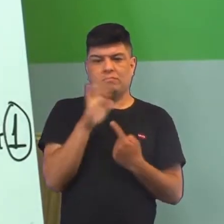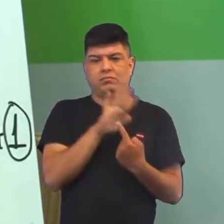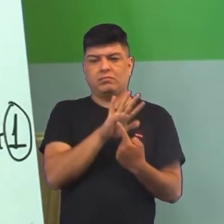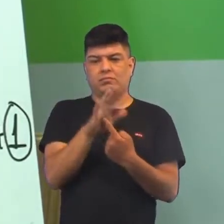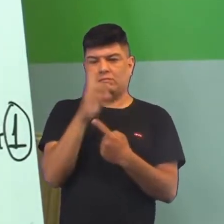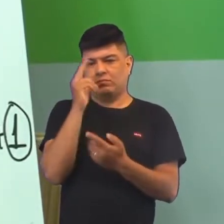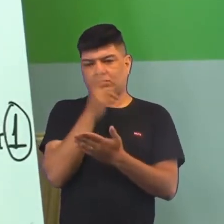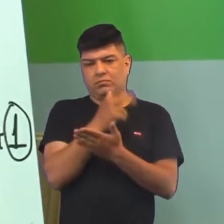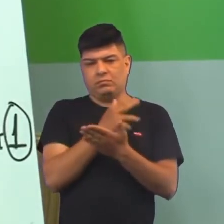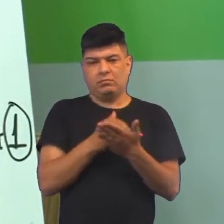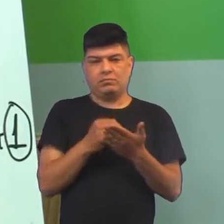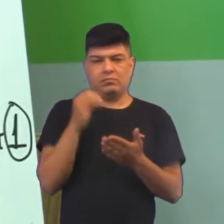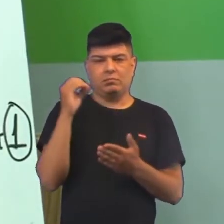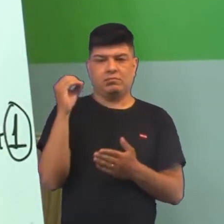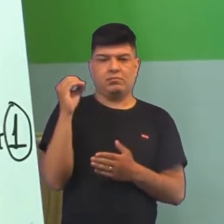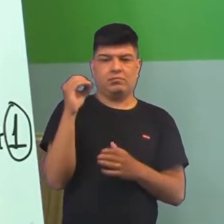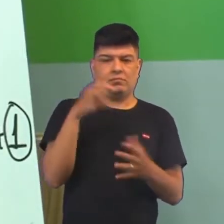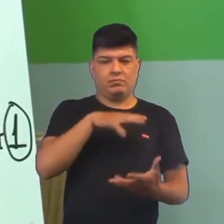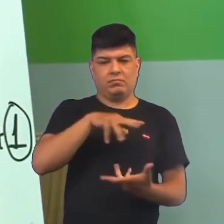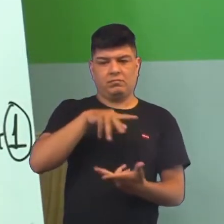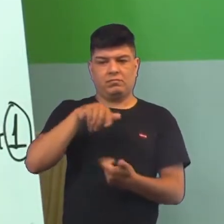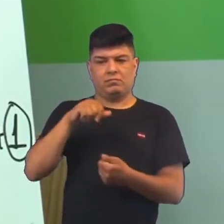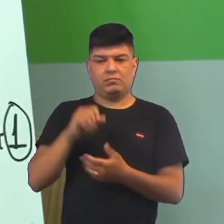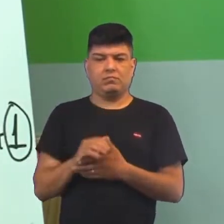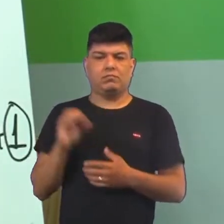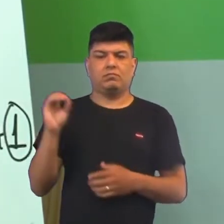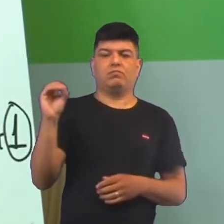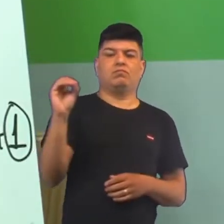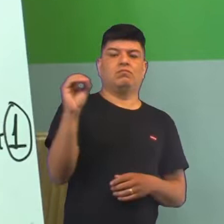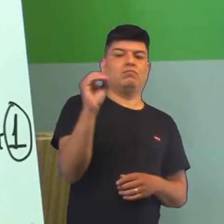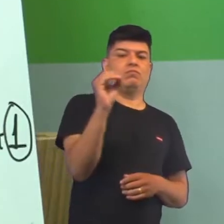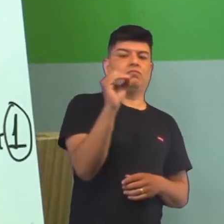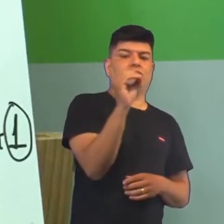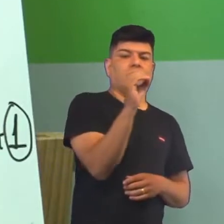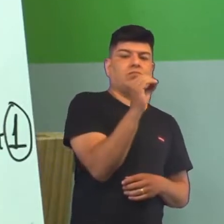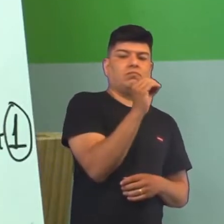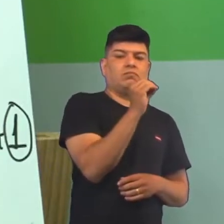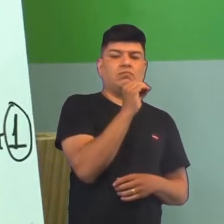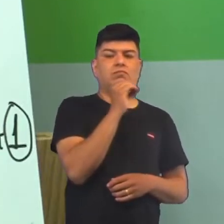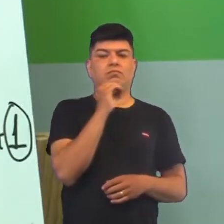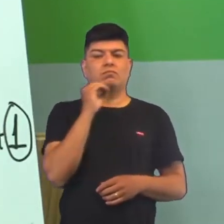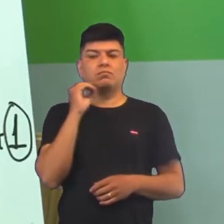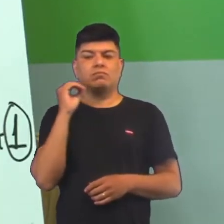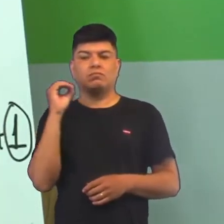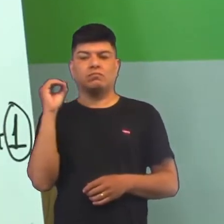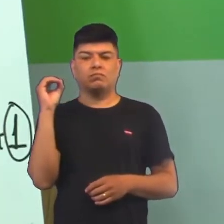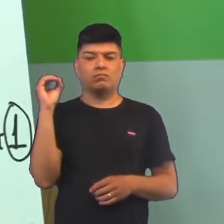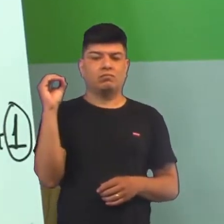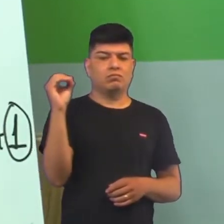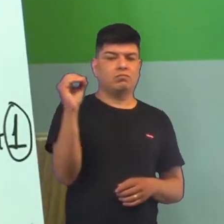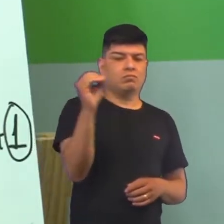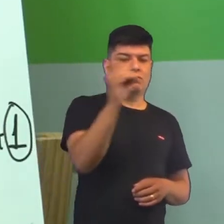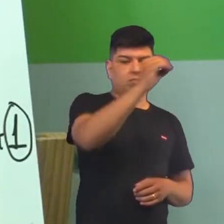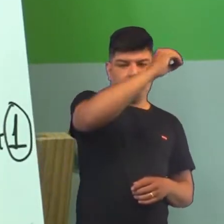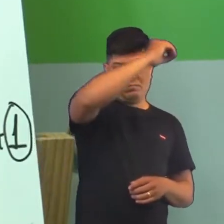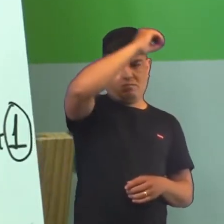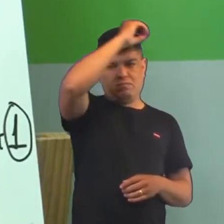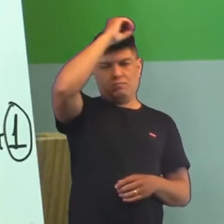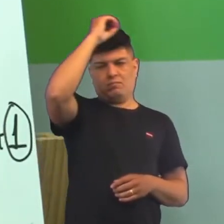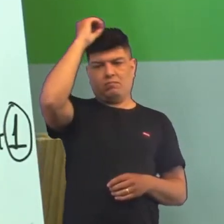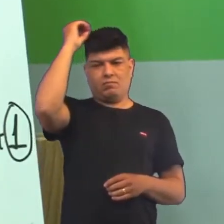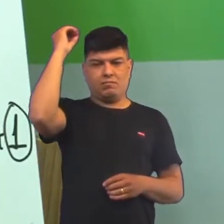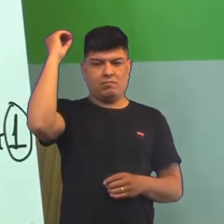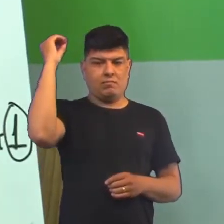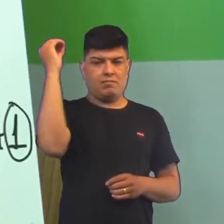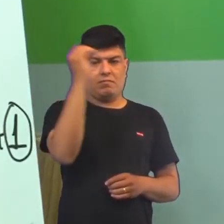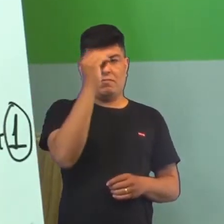no desenho e aqui a Terra fazendo pelo pontilhado, a gente vê o movimento da rotação, da